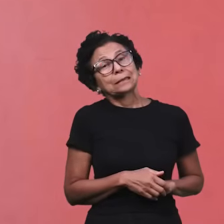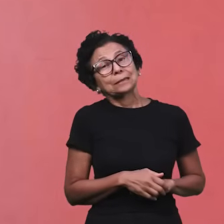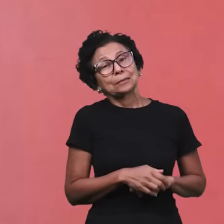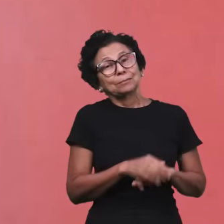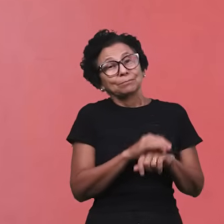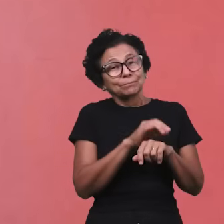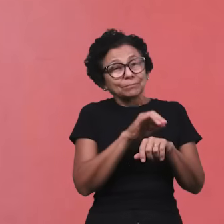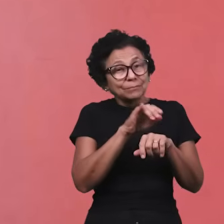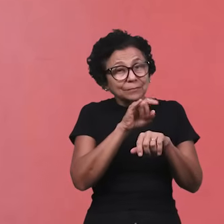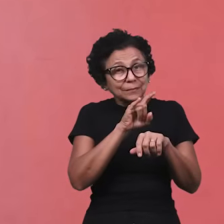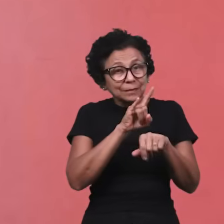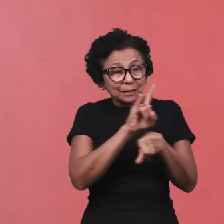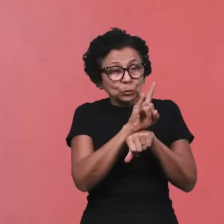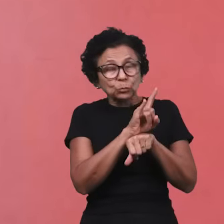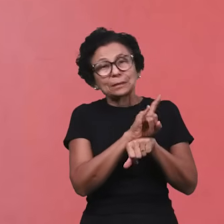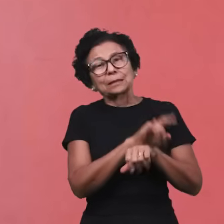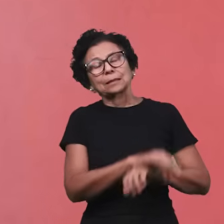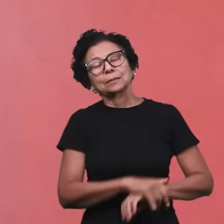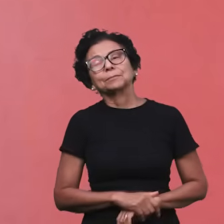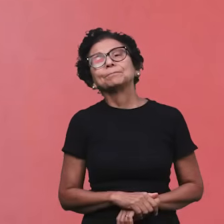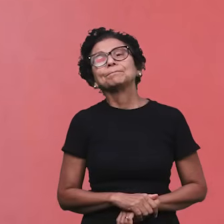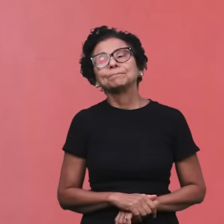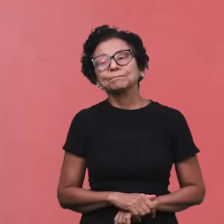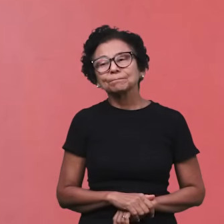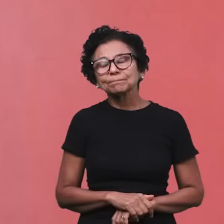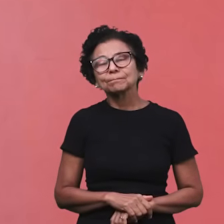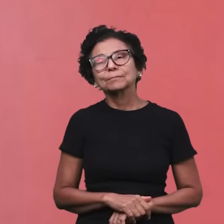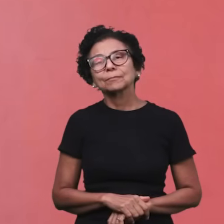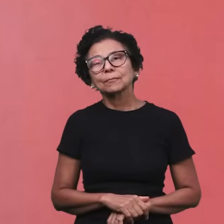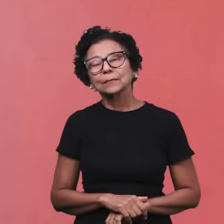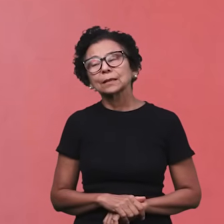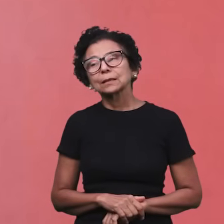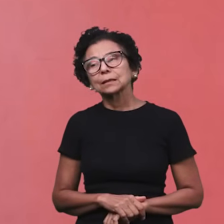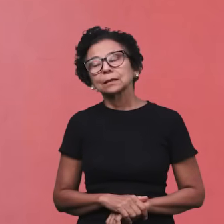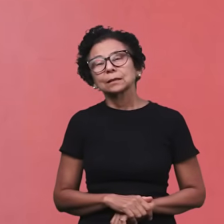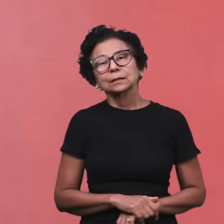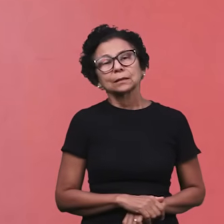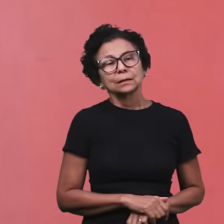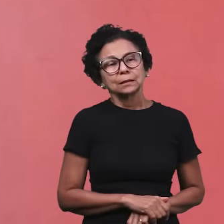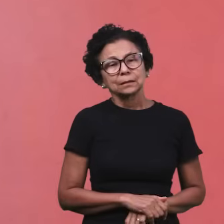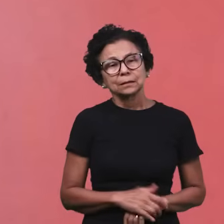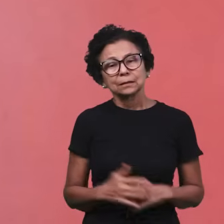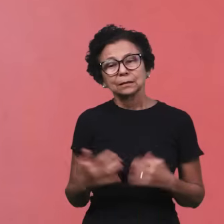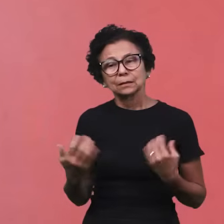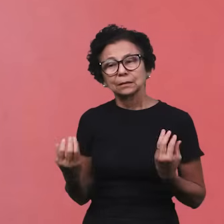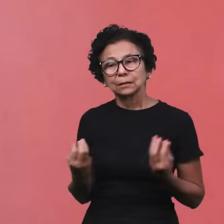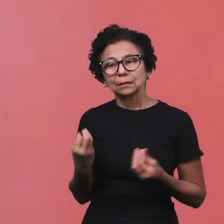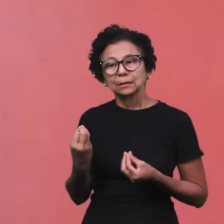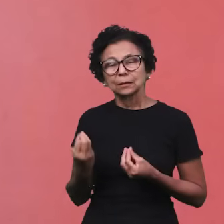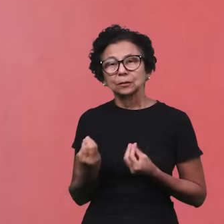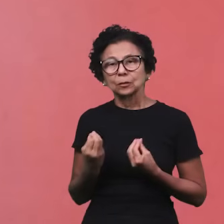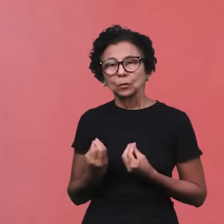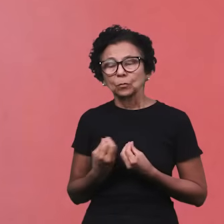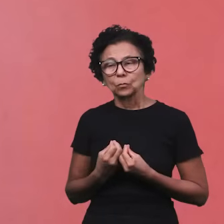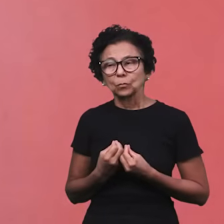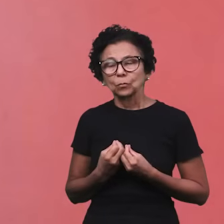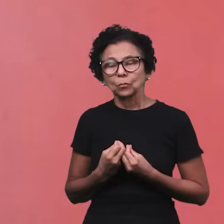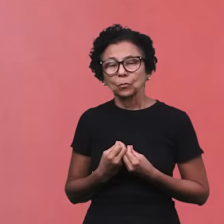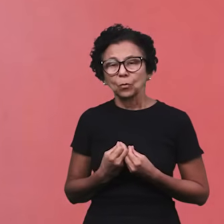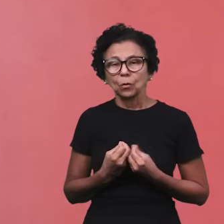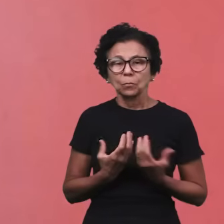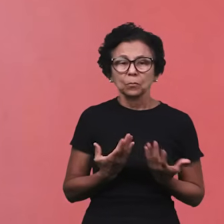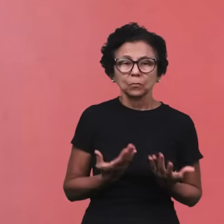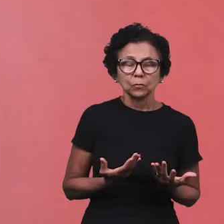adúltera o seguinte: você vê como é que o homem ele age quando ele não consegue colocar as coisas em ordem. Ele tem a lei,